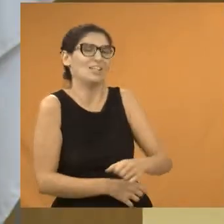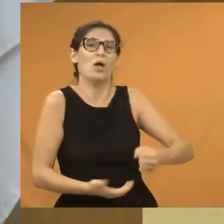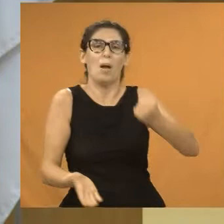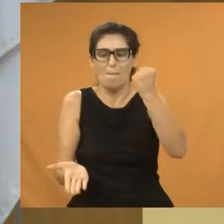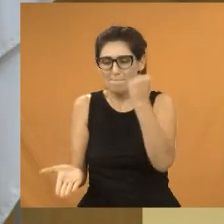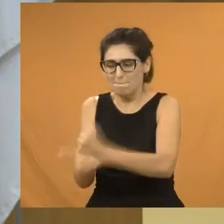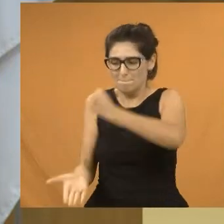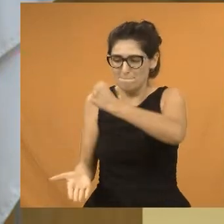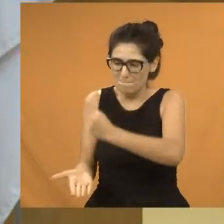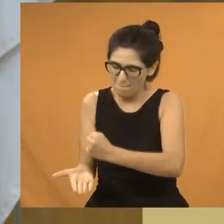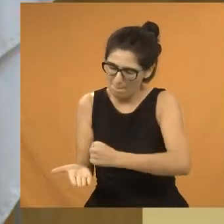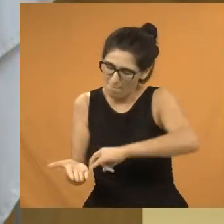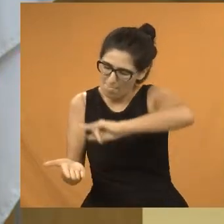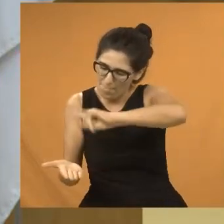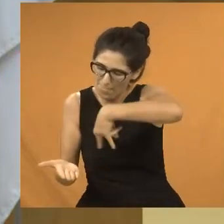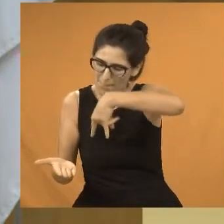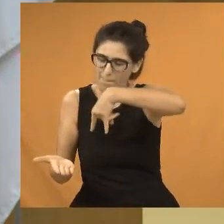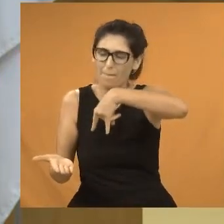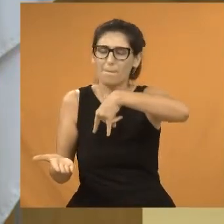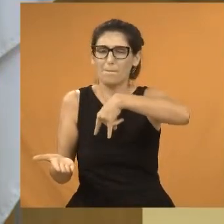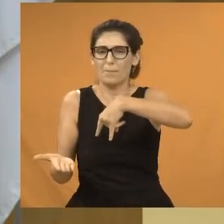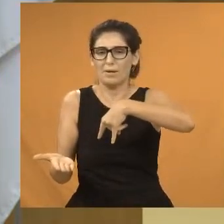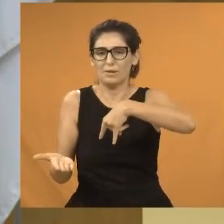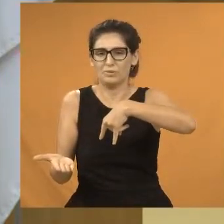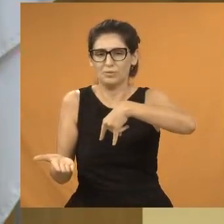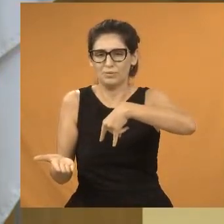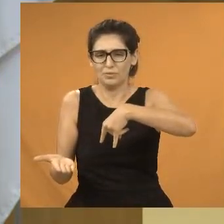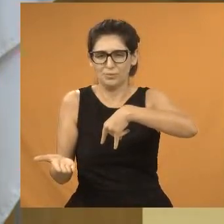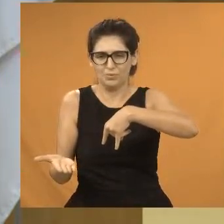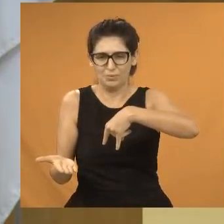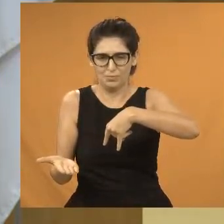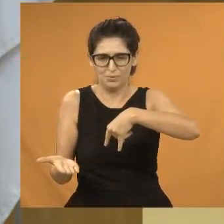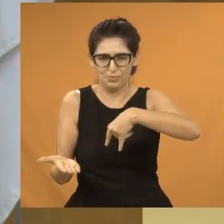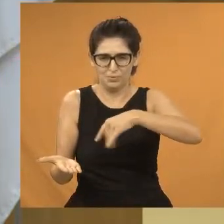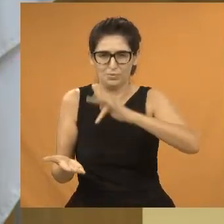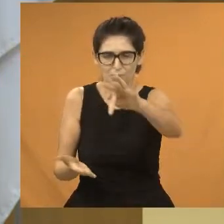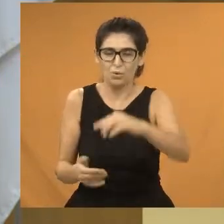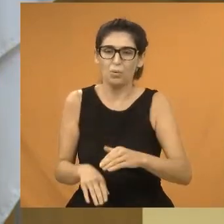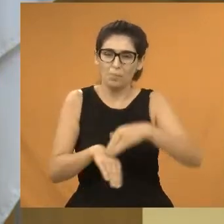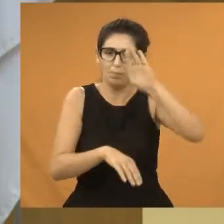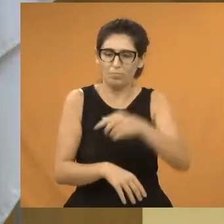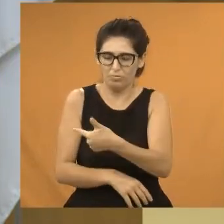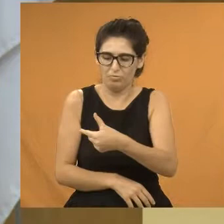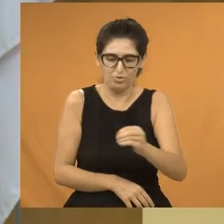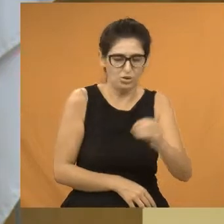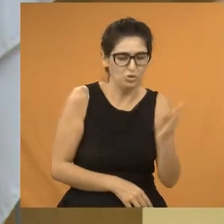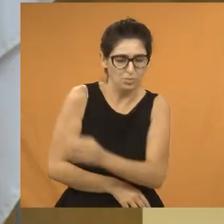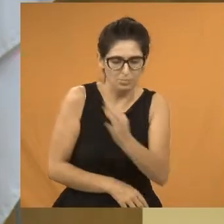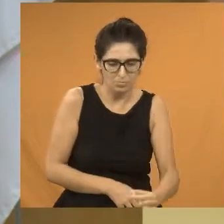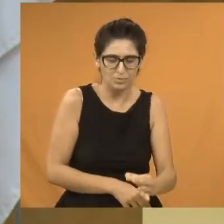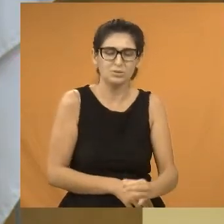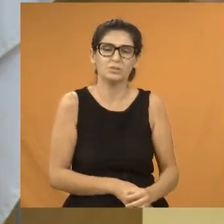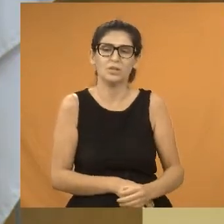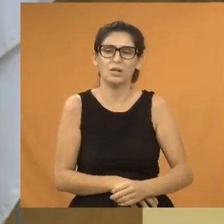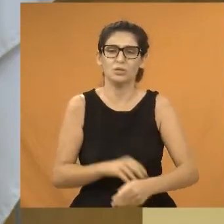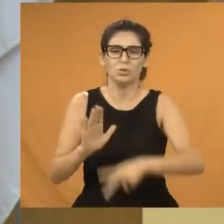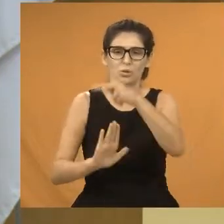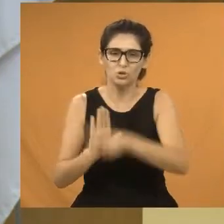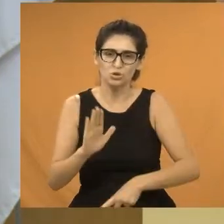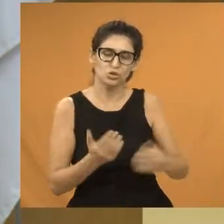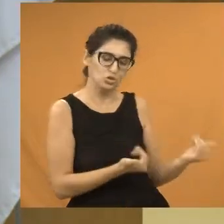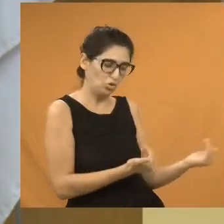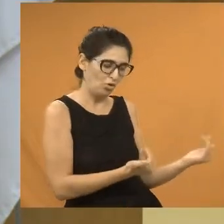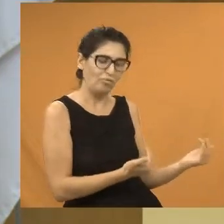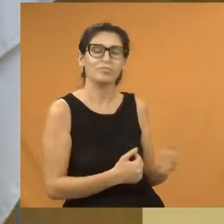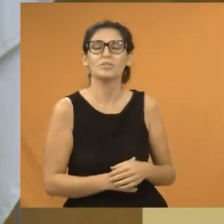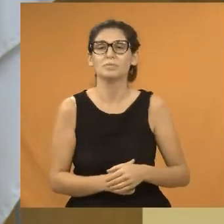com ele, deve estar anunciando nos próximos dias o governo do estado, o aumento de 20% do Programação Jovem, que é uma bolsa de estudo